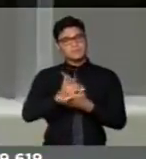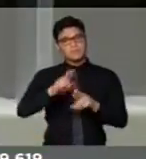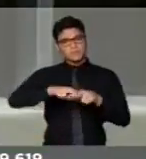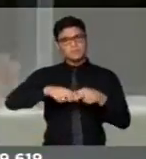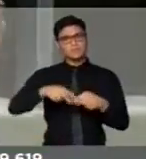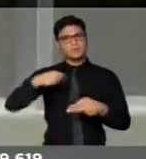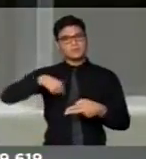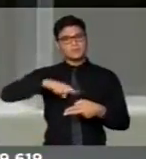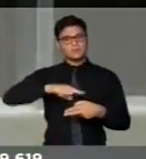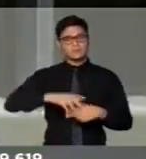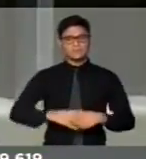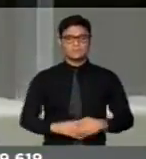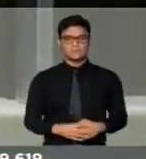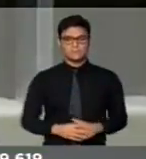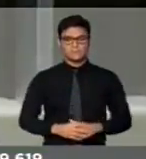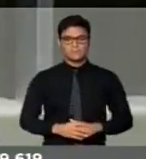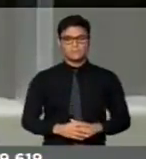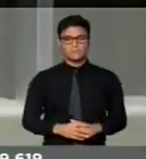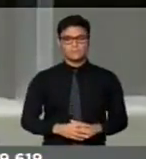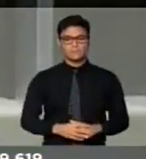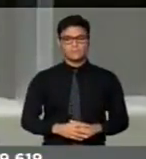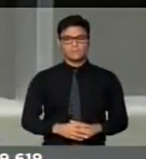isso...